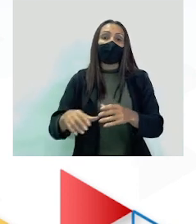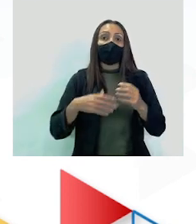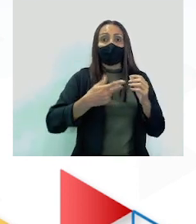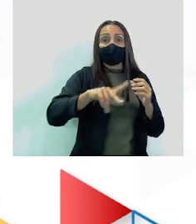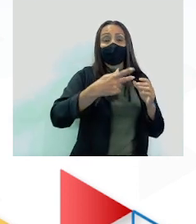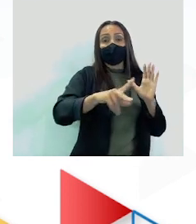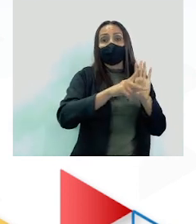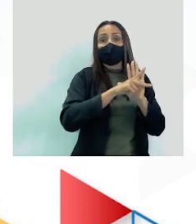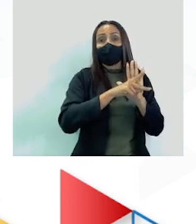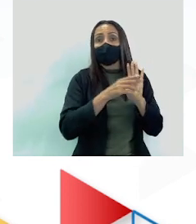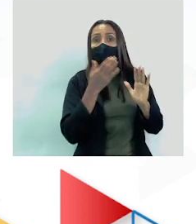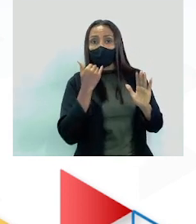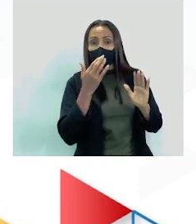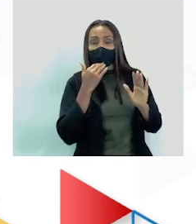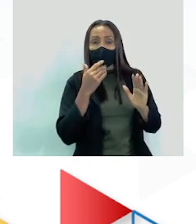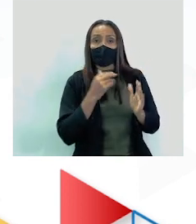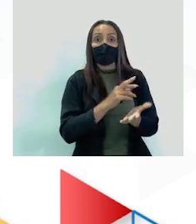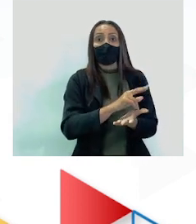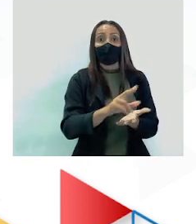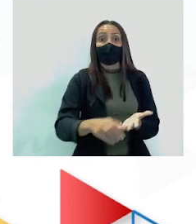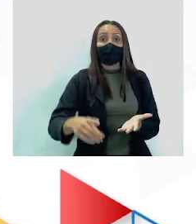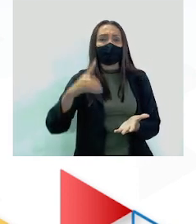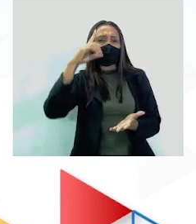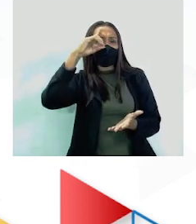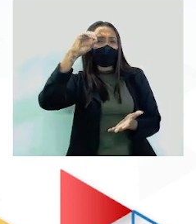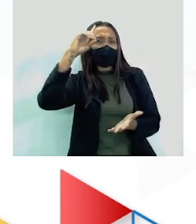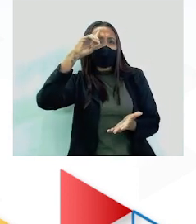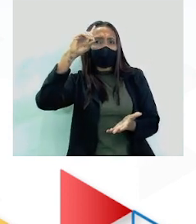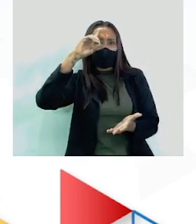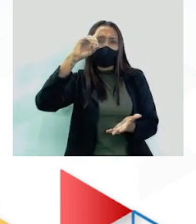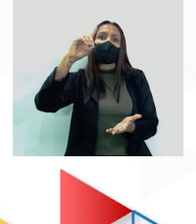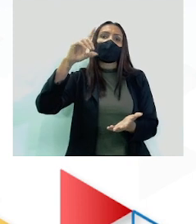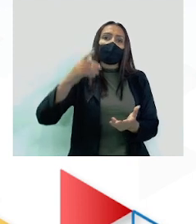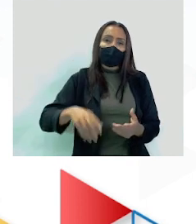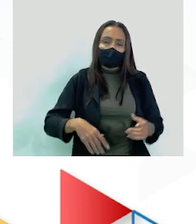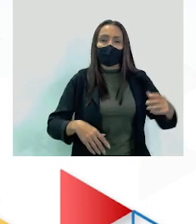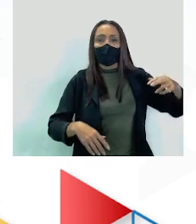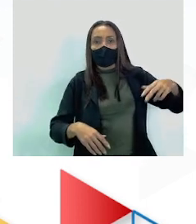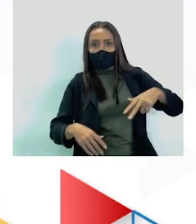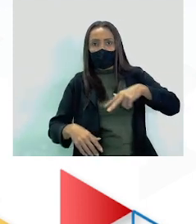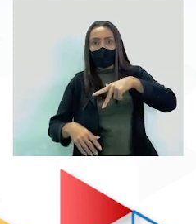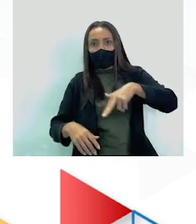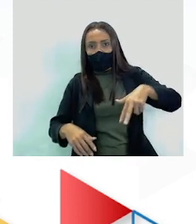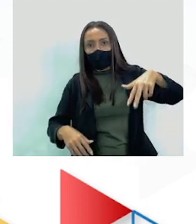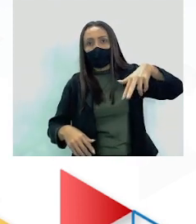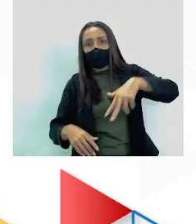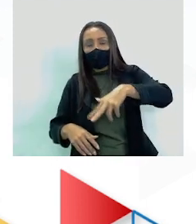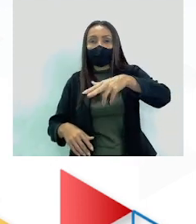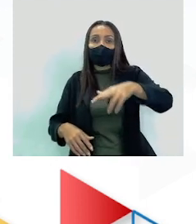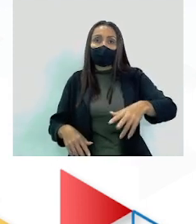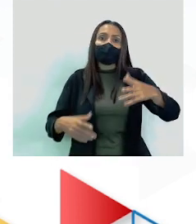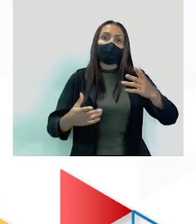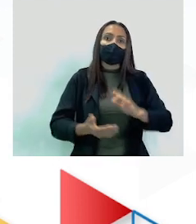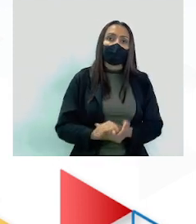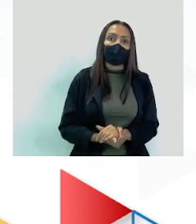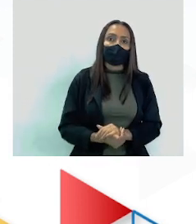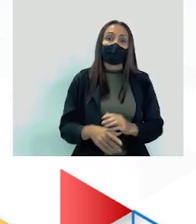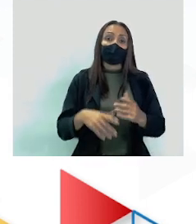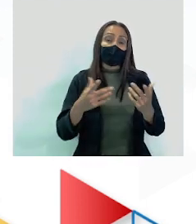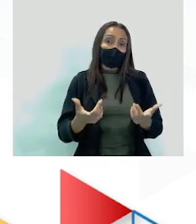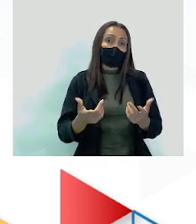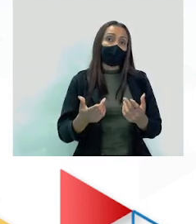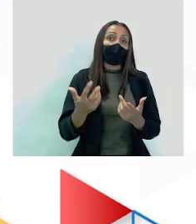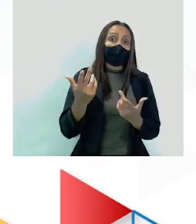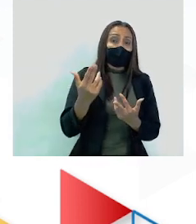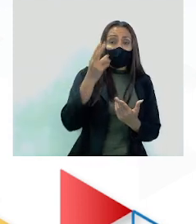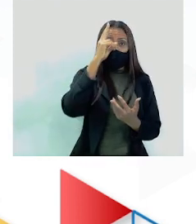porque é um trek que dura vários dias, ou seja, esse daí remete realmente à história lá do trekking, né, dos holandeses e dos ingleses quando colonizavam